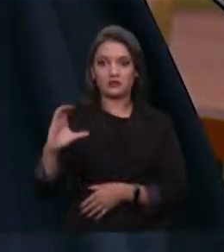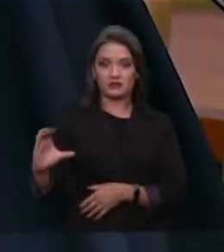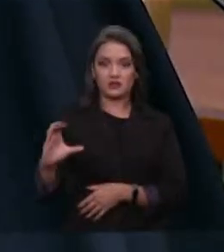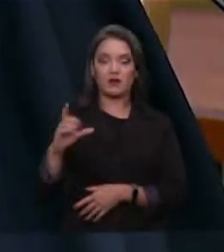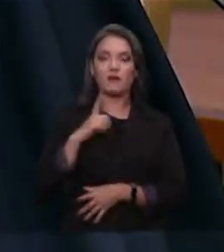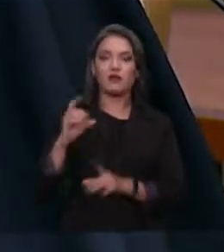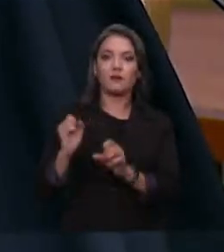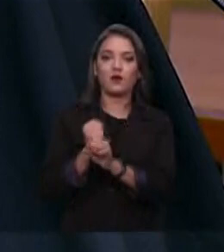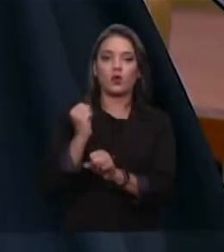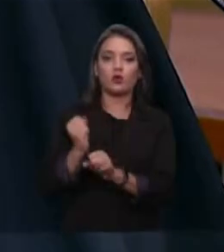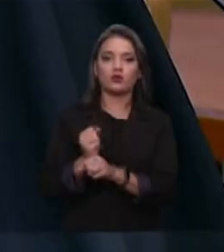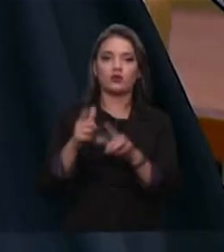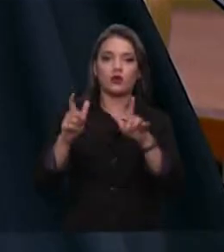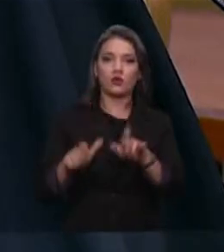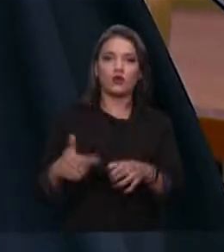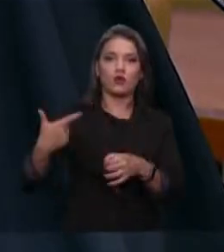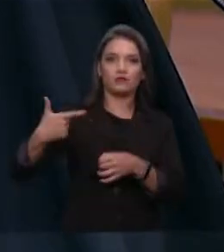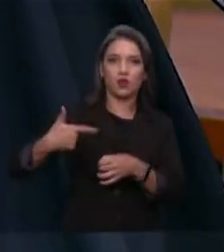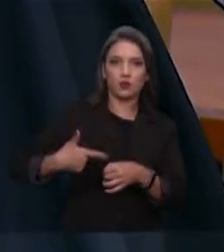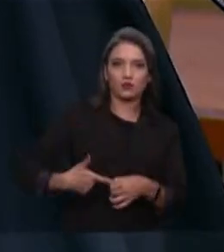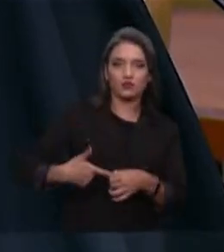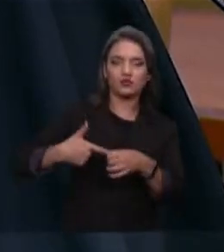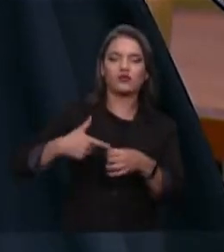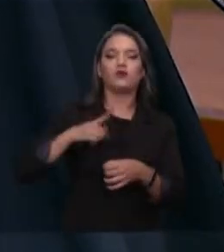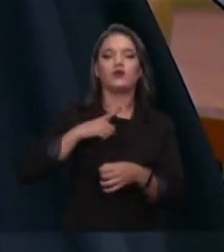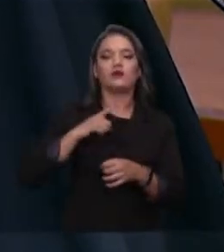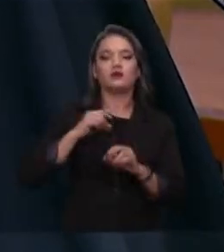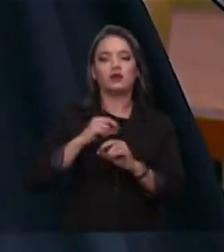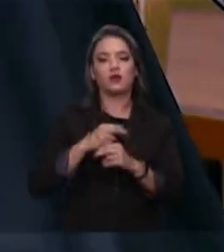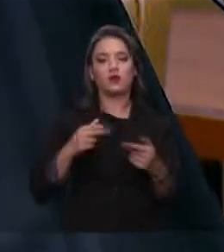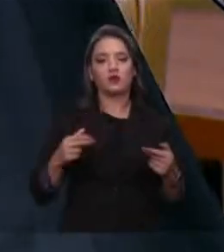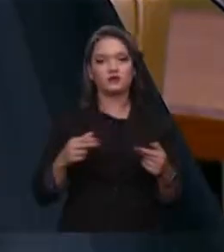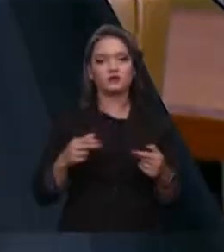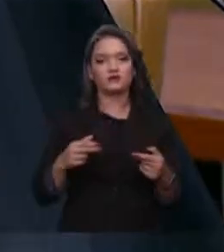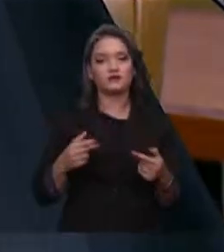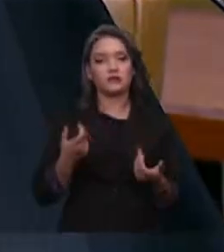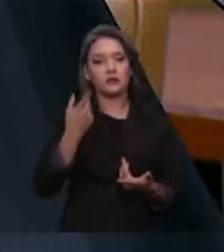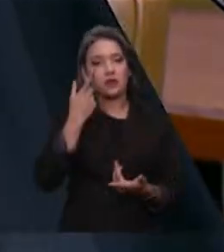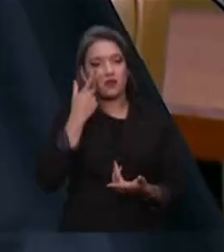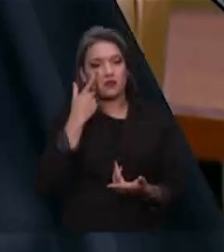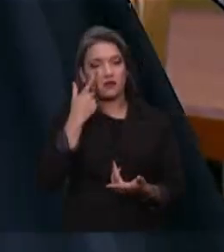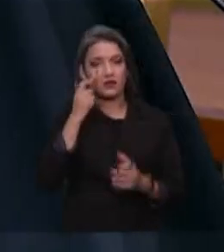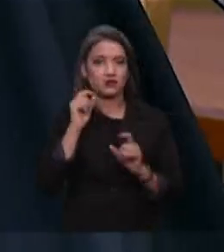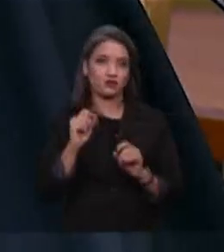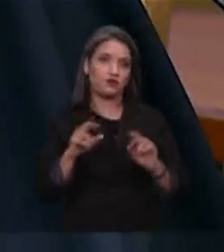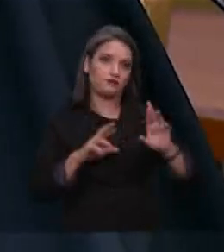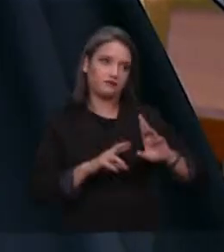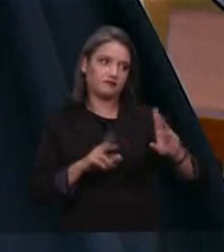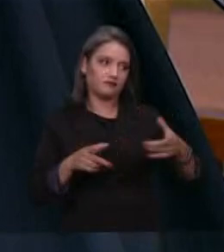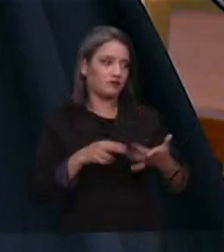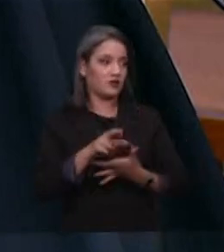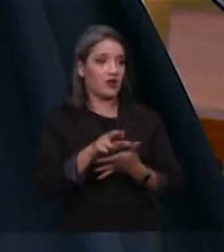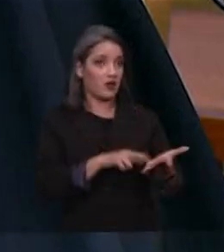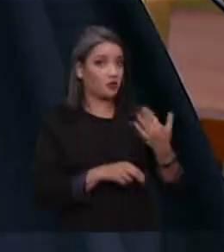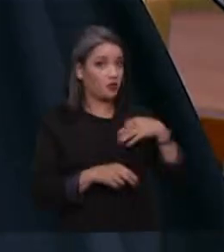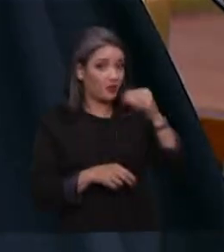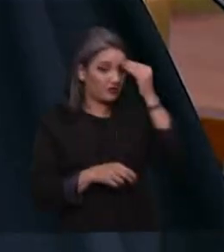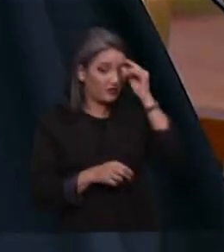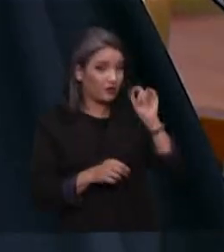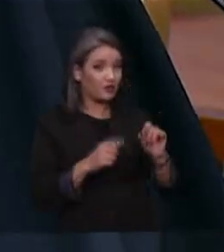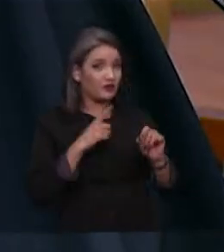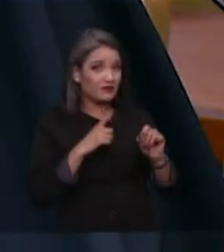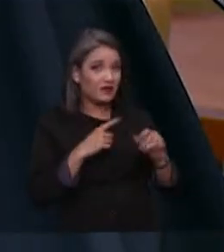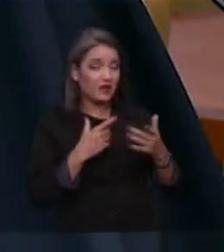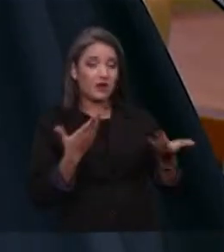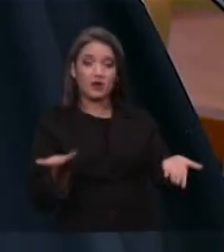para a construção de base de combustíveis, tópico 2 acima, entendo, diferentemente do relator, que os autos também